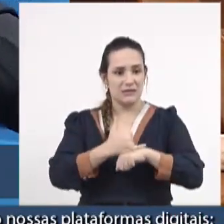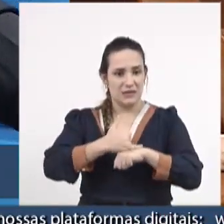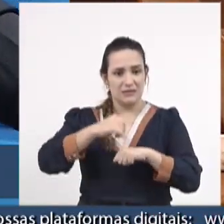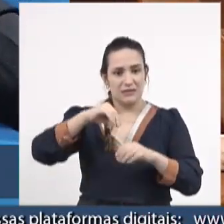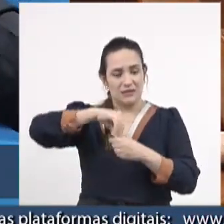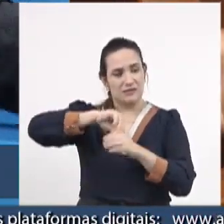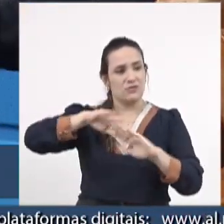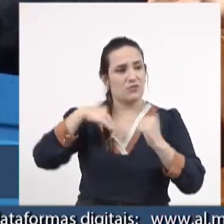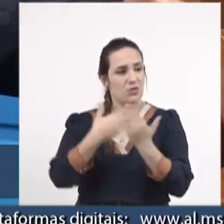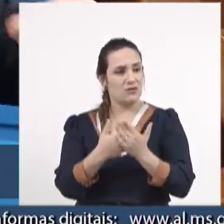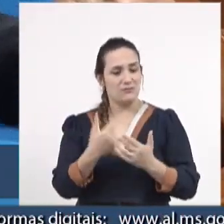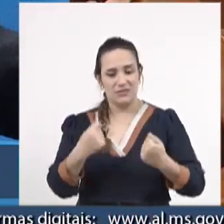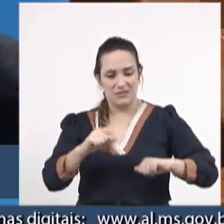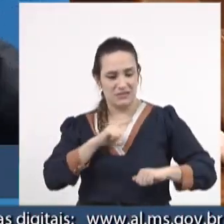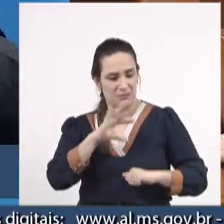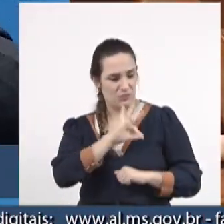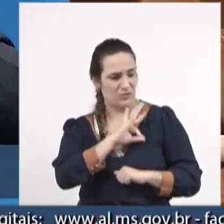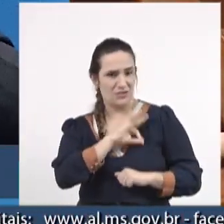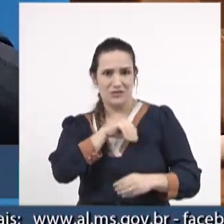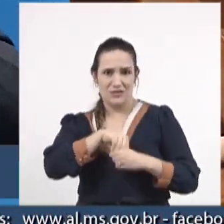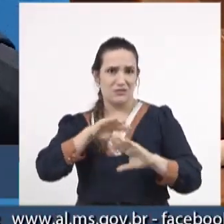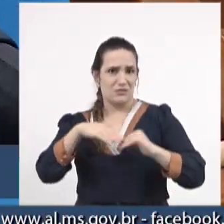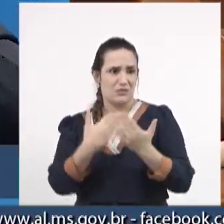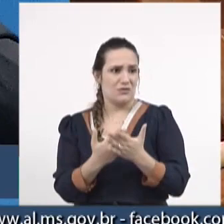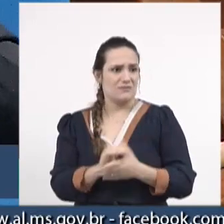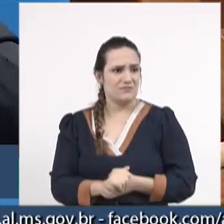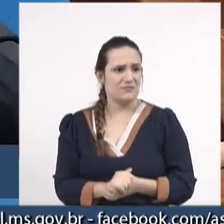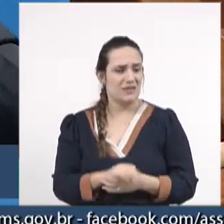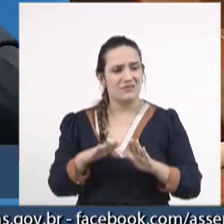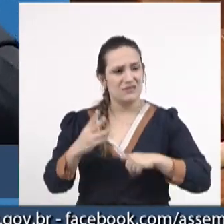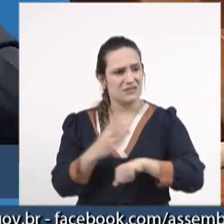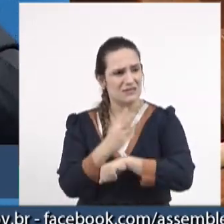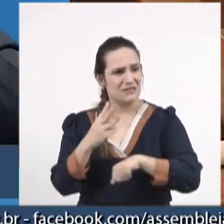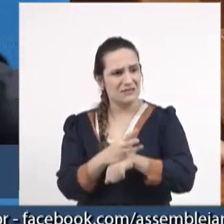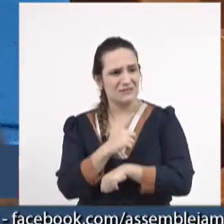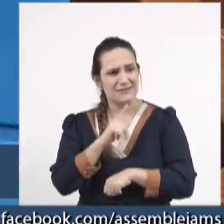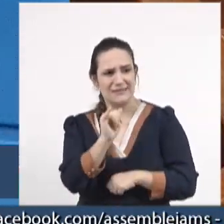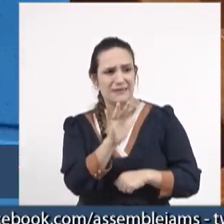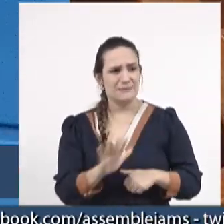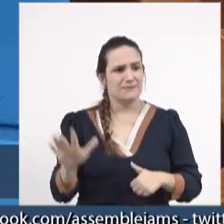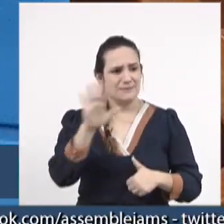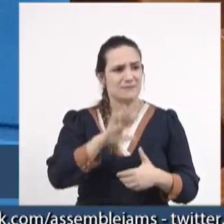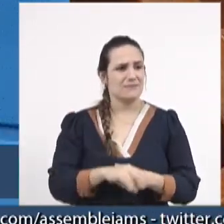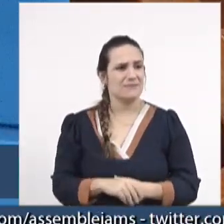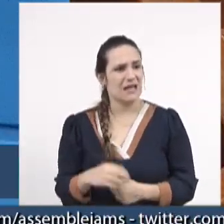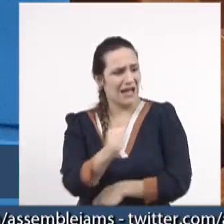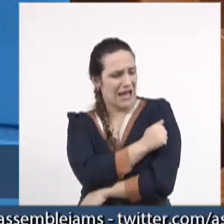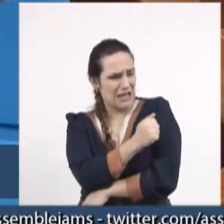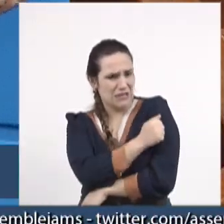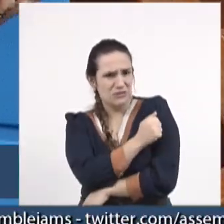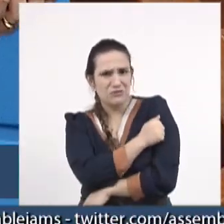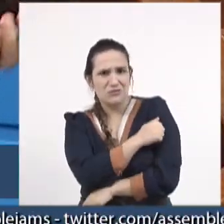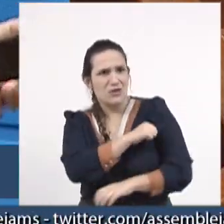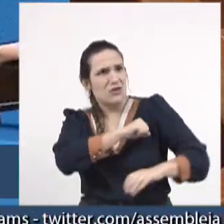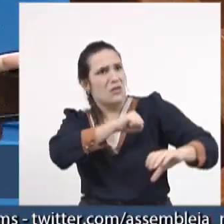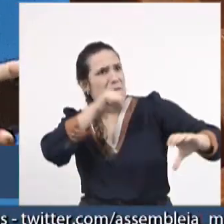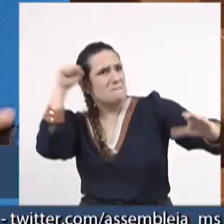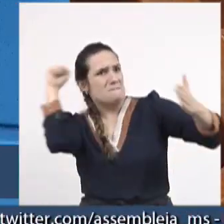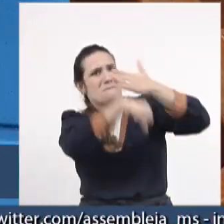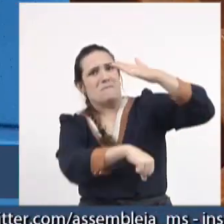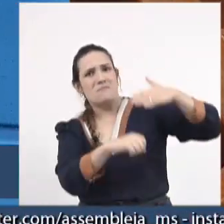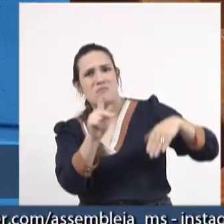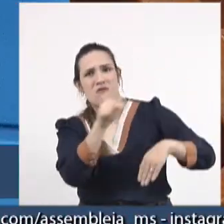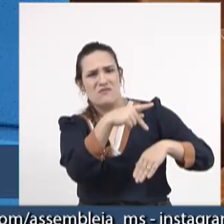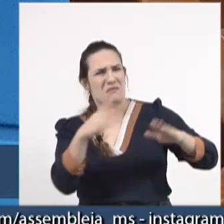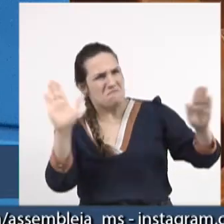policial dentro de sala de aula. É um absurdo a gente ver no WhatsApp, por exemplo, imagens de aluno agredindo o professor, dando